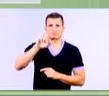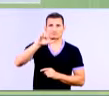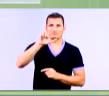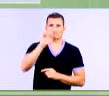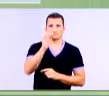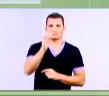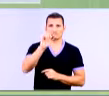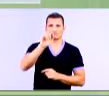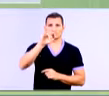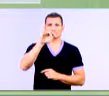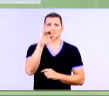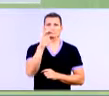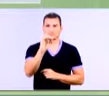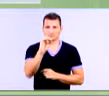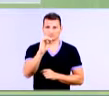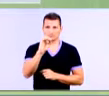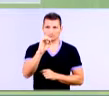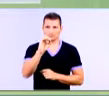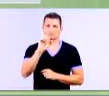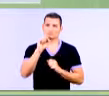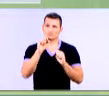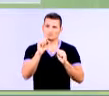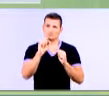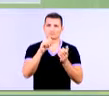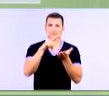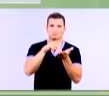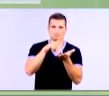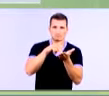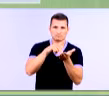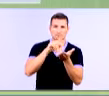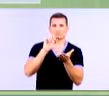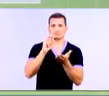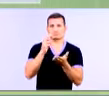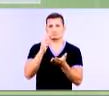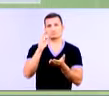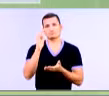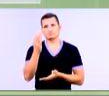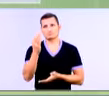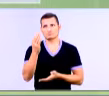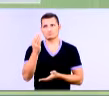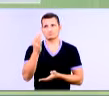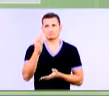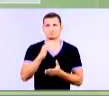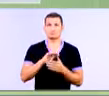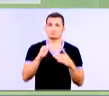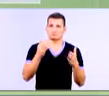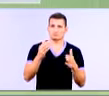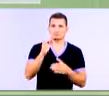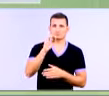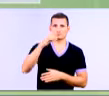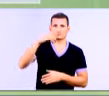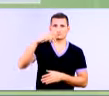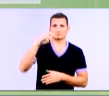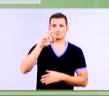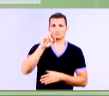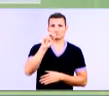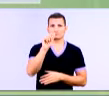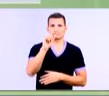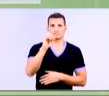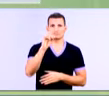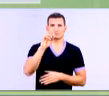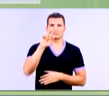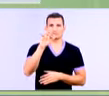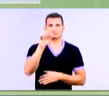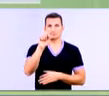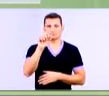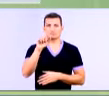ou verdadeiro ou falso, assim como B. Então, os operadores lógicos, eles juntam expressões lógicas. O E